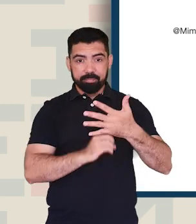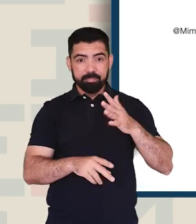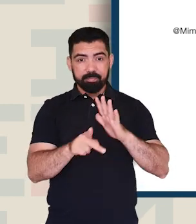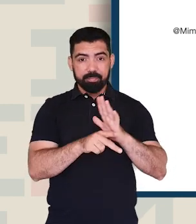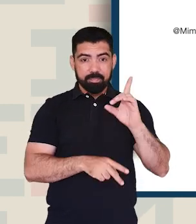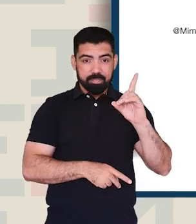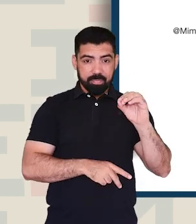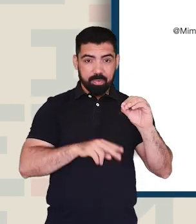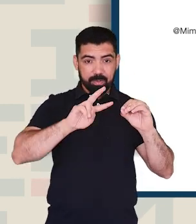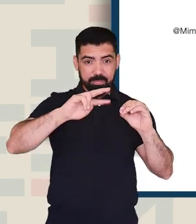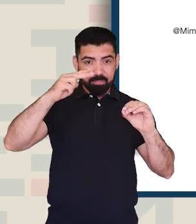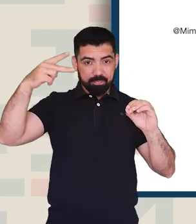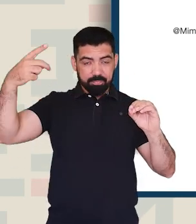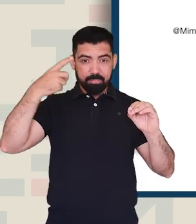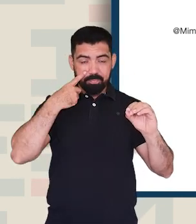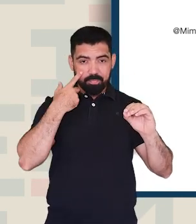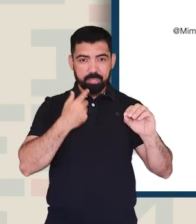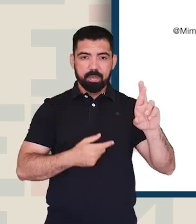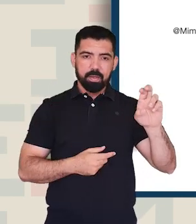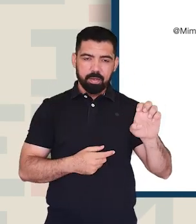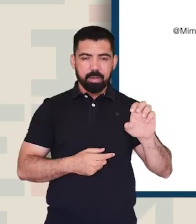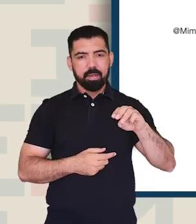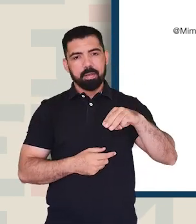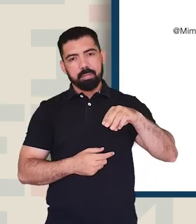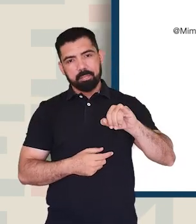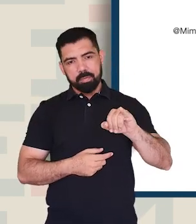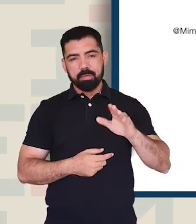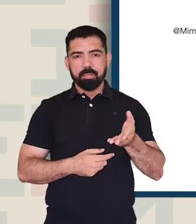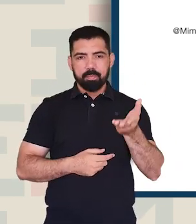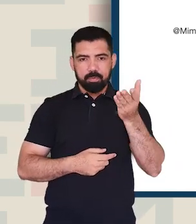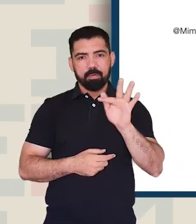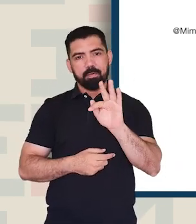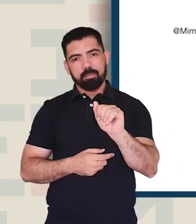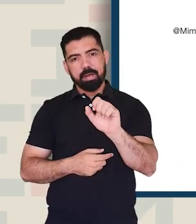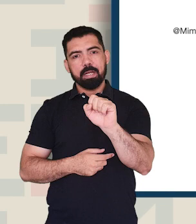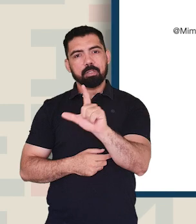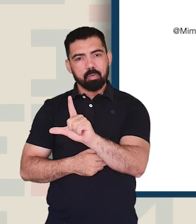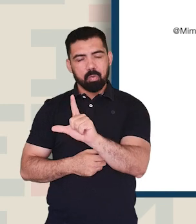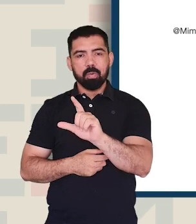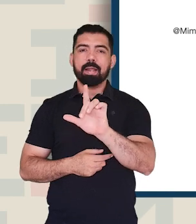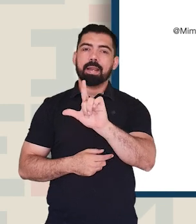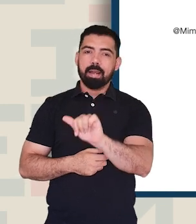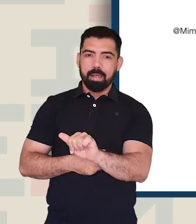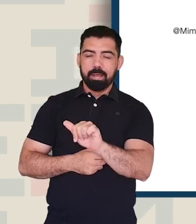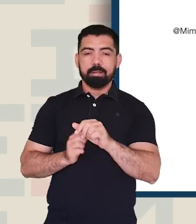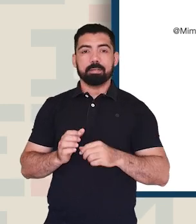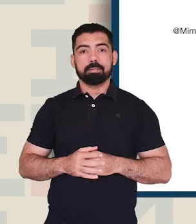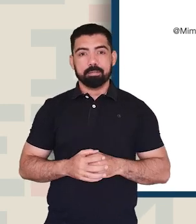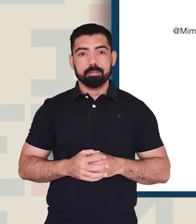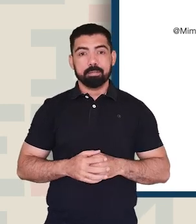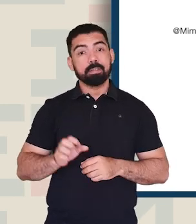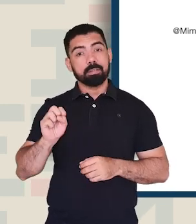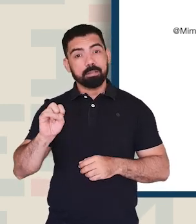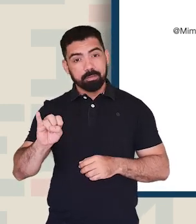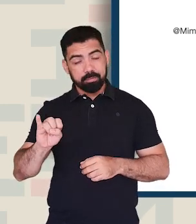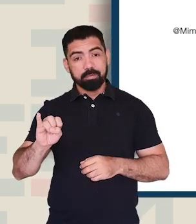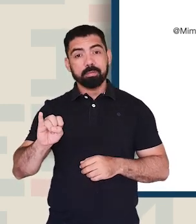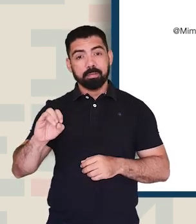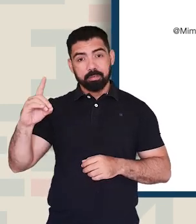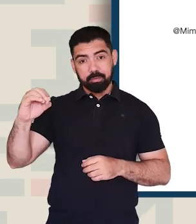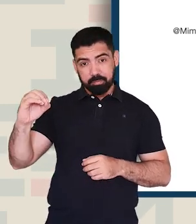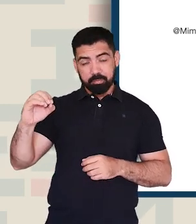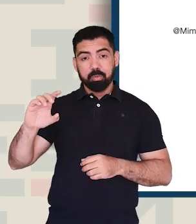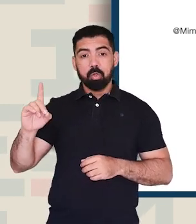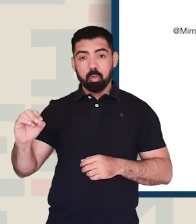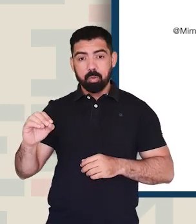maior, ré menor, né? Mi menor, fá, sol, lá menor, si meio diminuto e